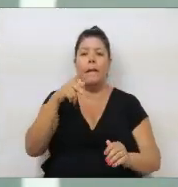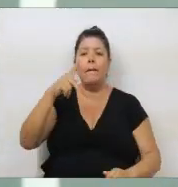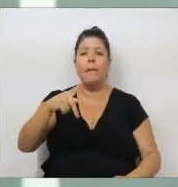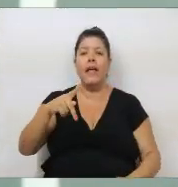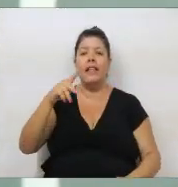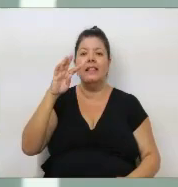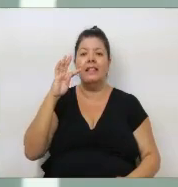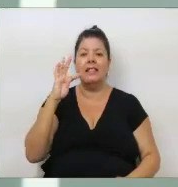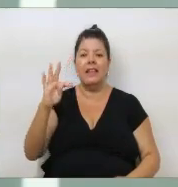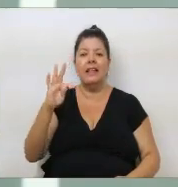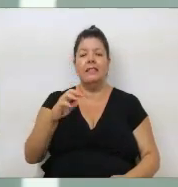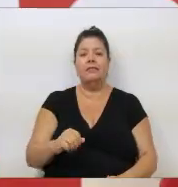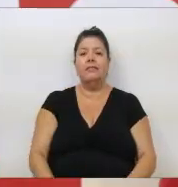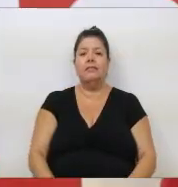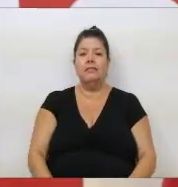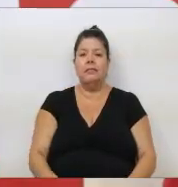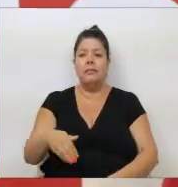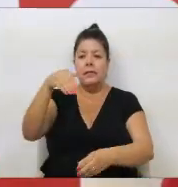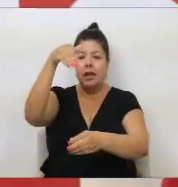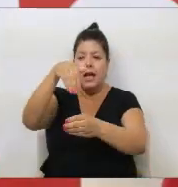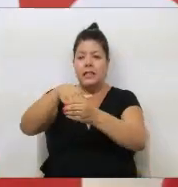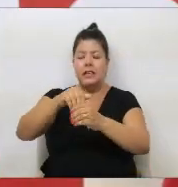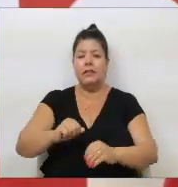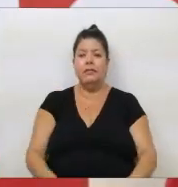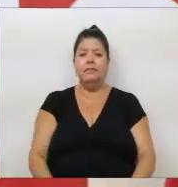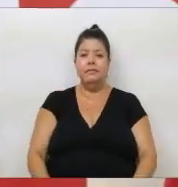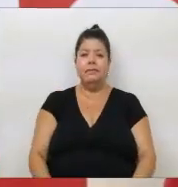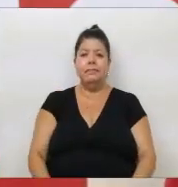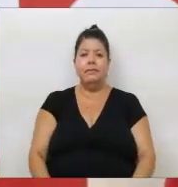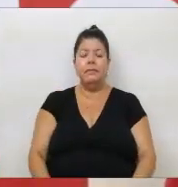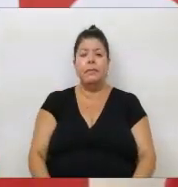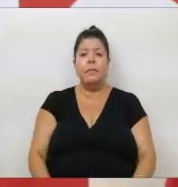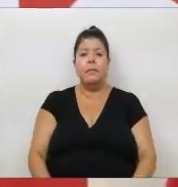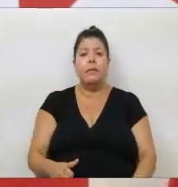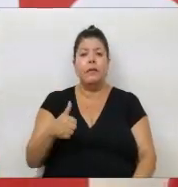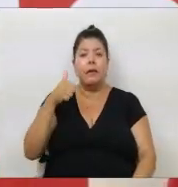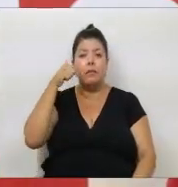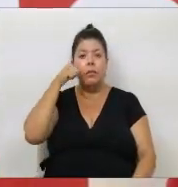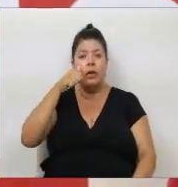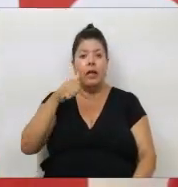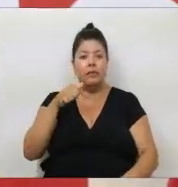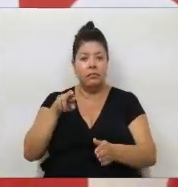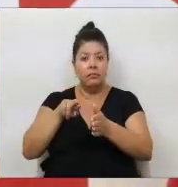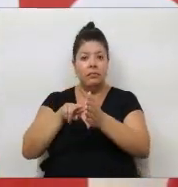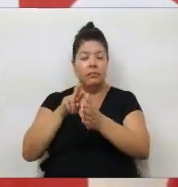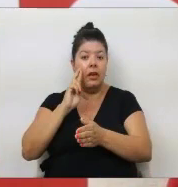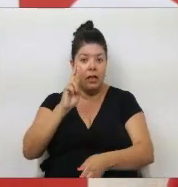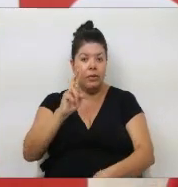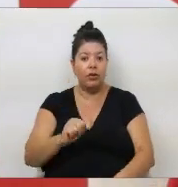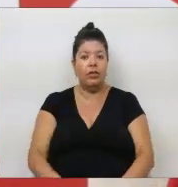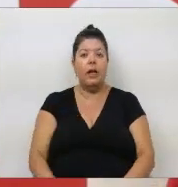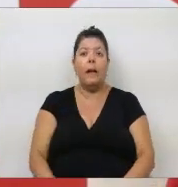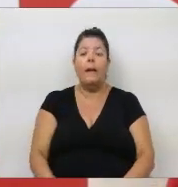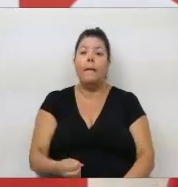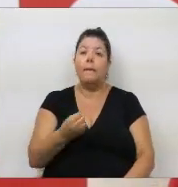Partido dos Trabalhadores, para essa eleição? Bom, primeiramente dizer a todos os profissionais da educação,